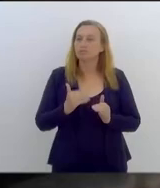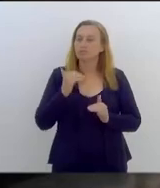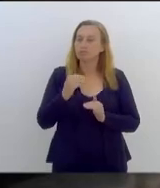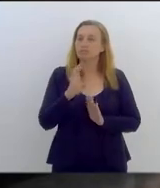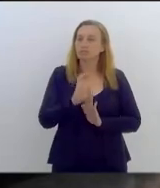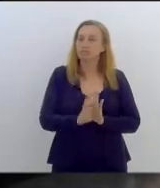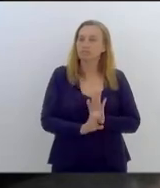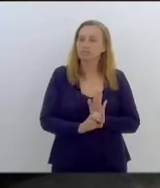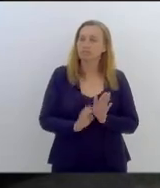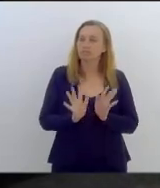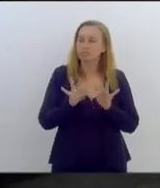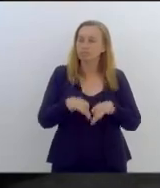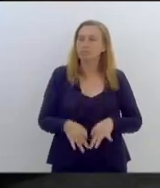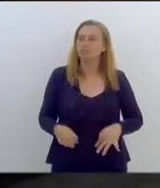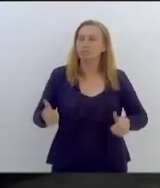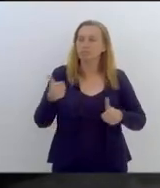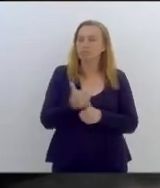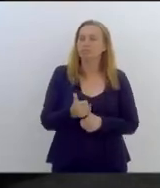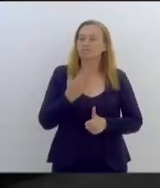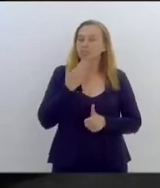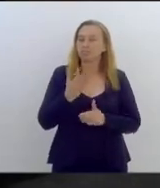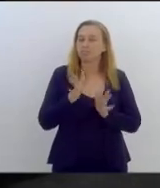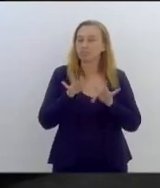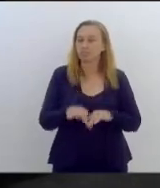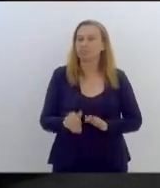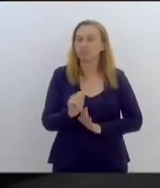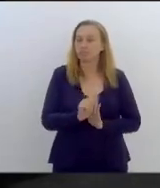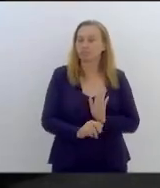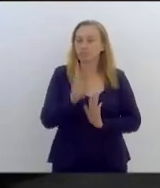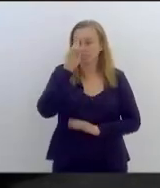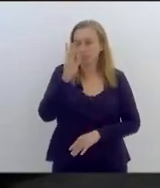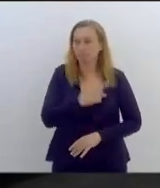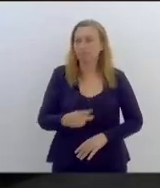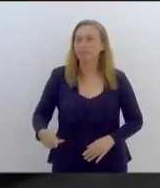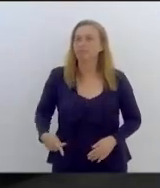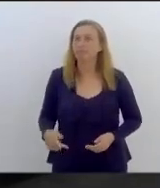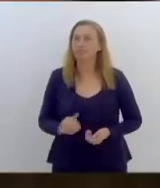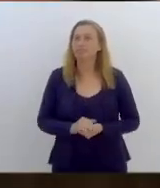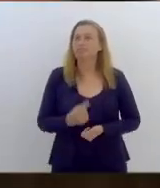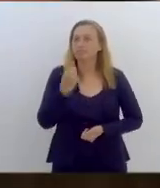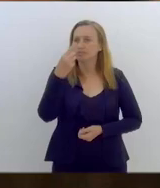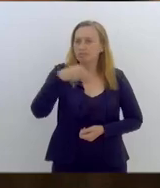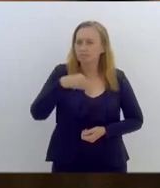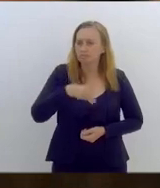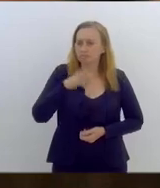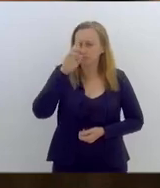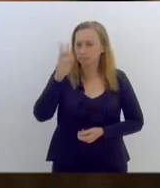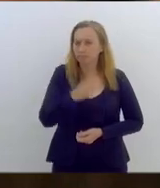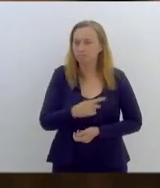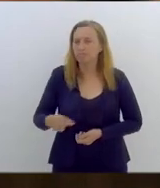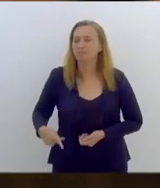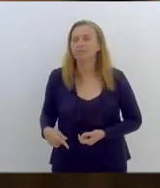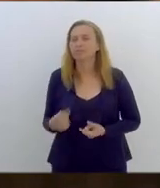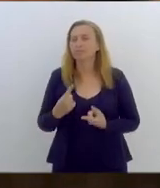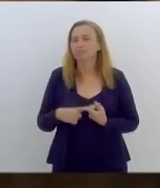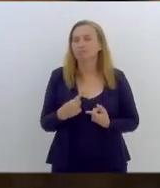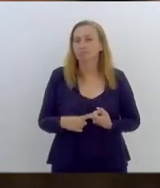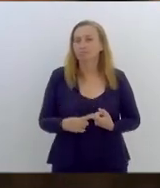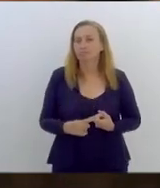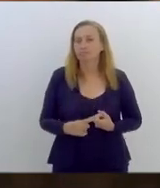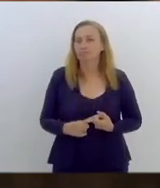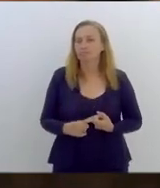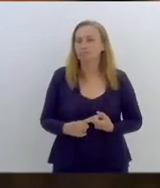substitutivo, solicitando a Vossa Excelência a forma final de redação, senhor presidente. Senhor presidente, só me dá um minutinho, porque eu